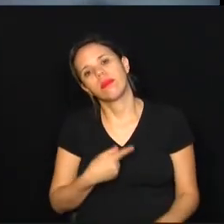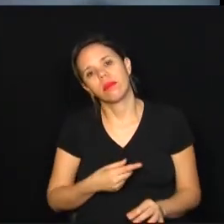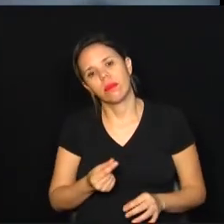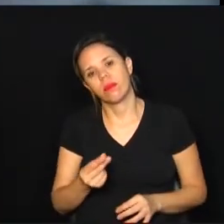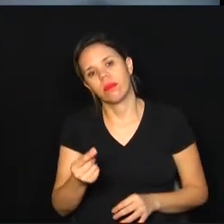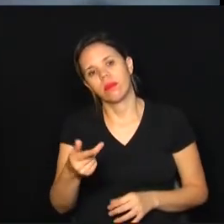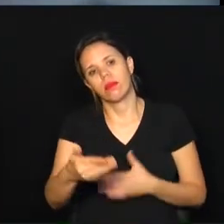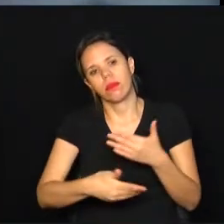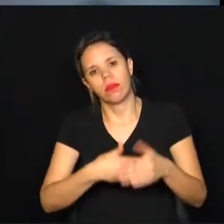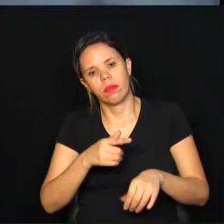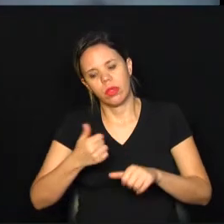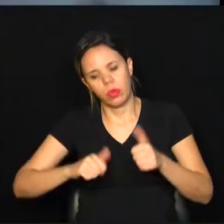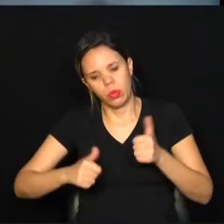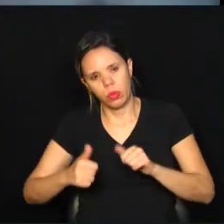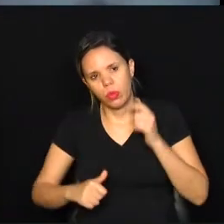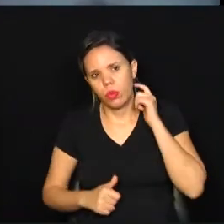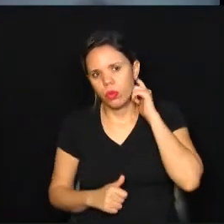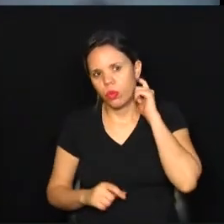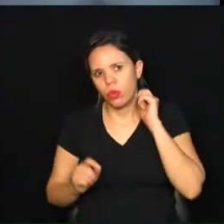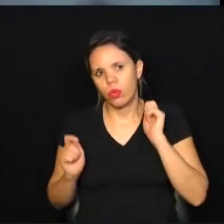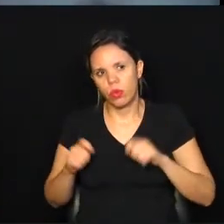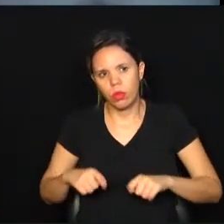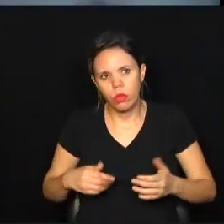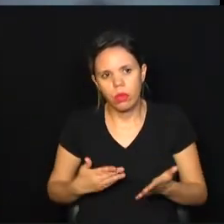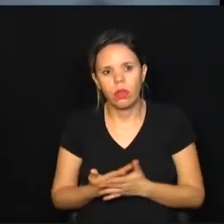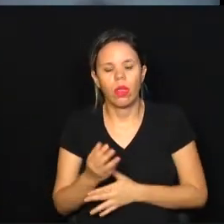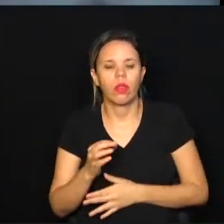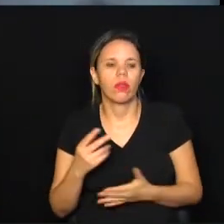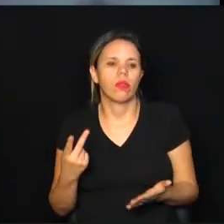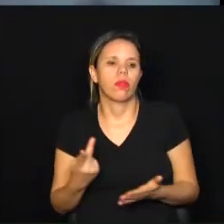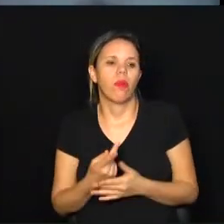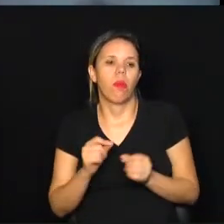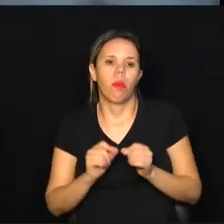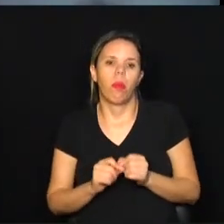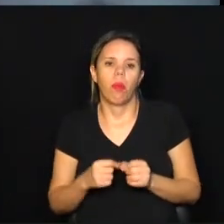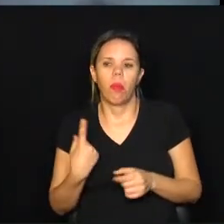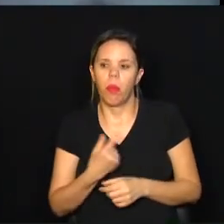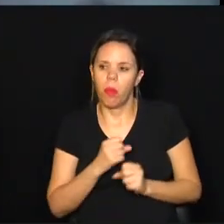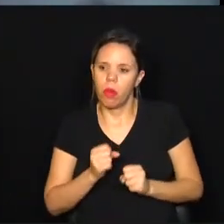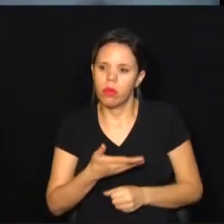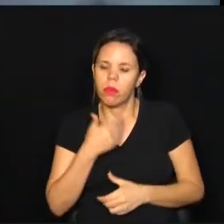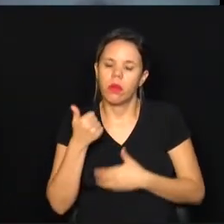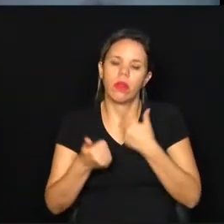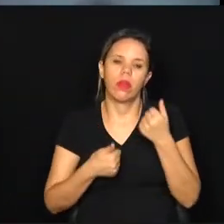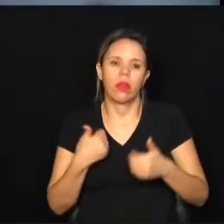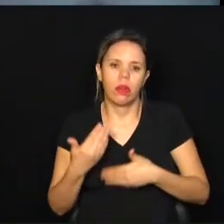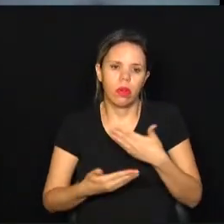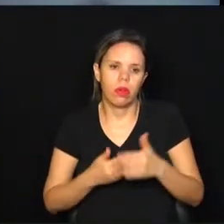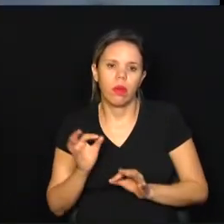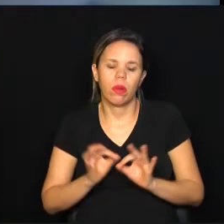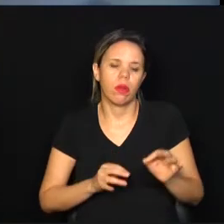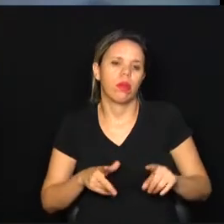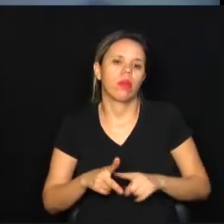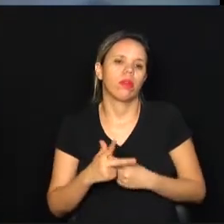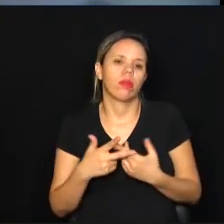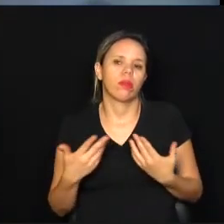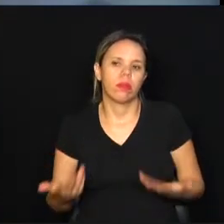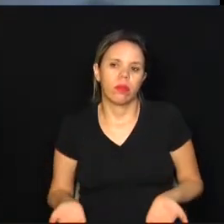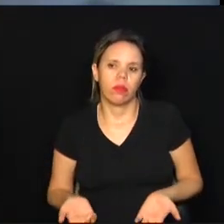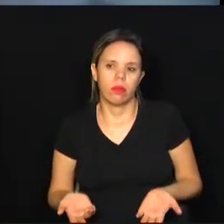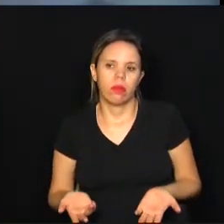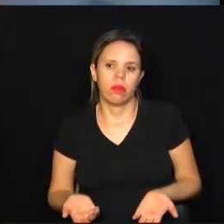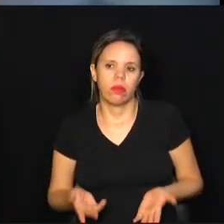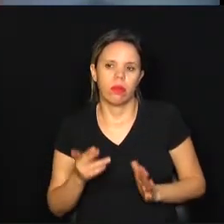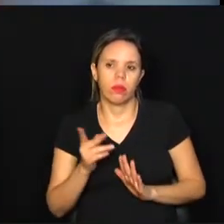do processo, avaliando, né? O que deu certo, o que não deu certo, e o que a gente pode ir melhorando, ir regulamentando, né? Para que